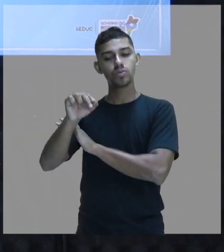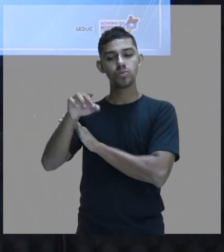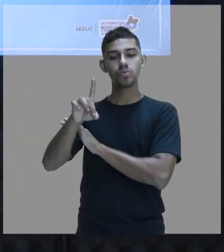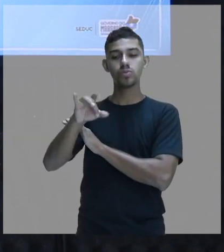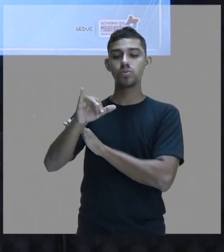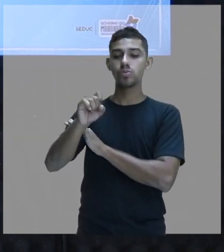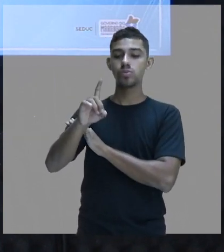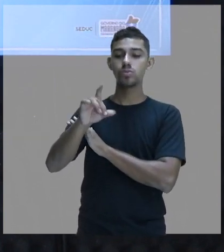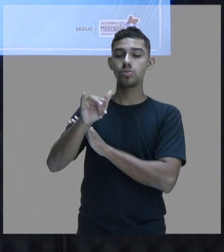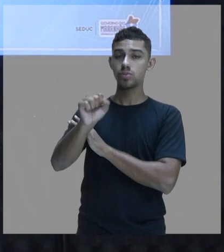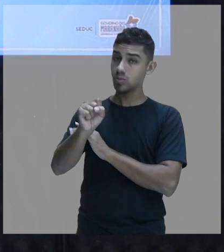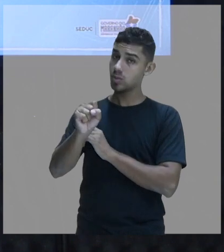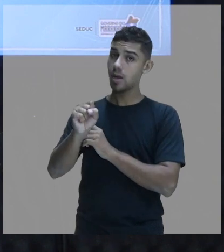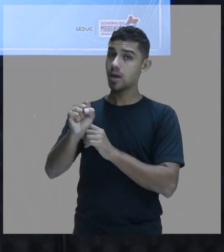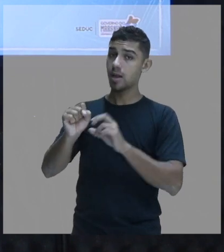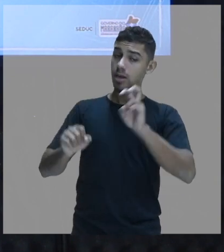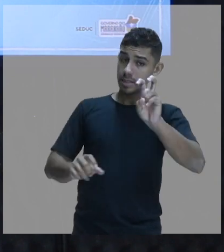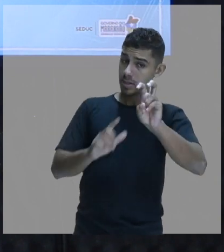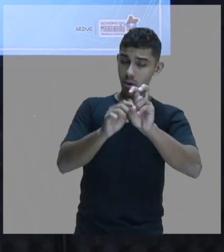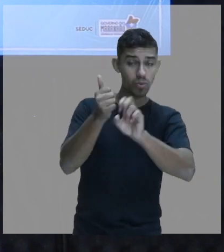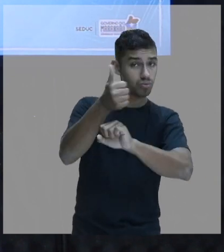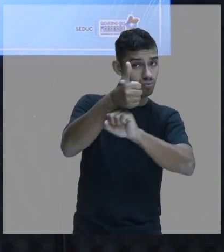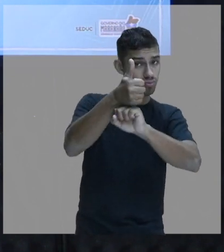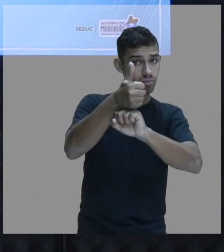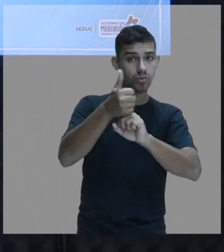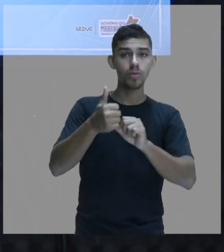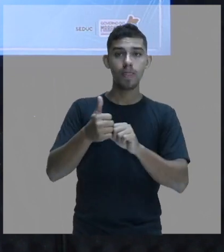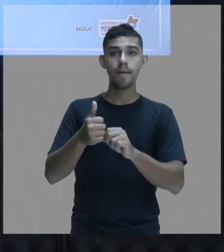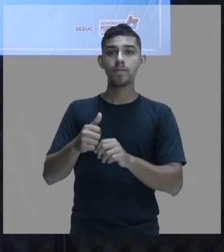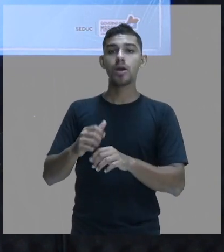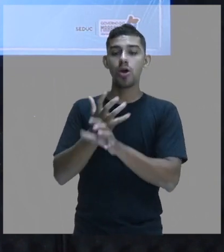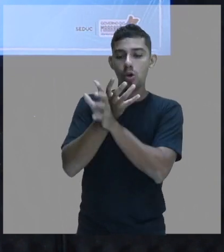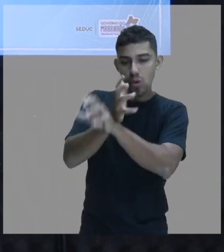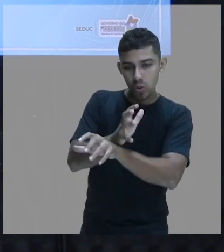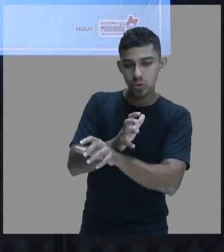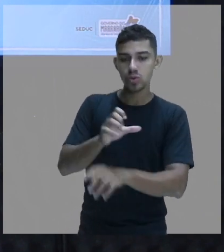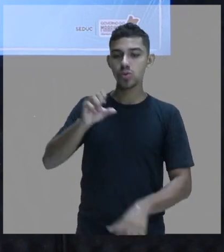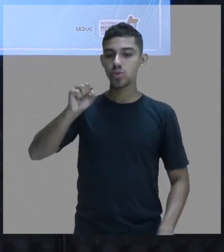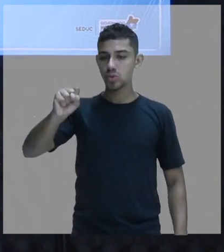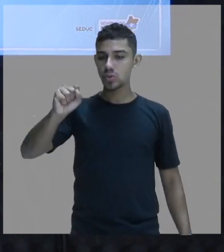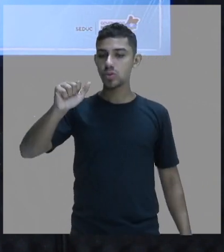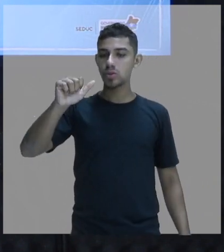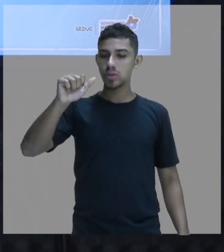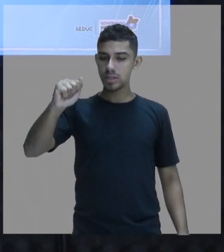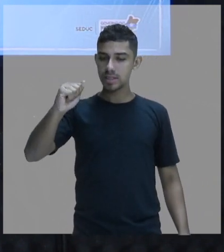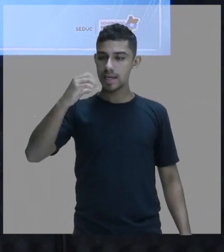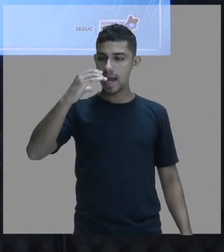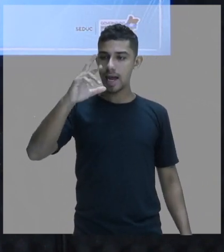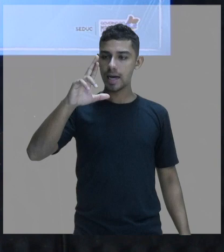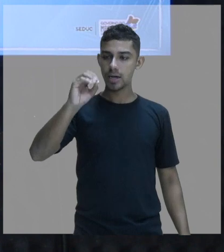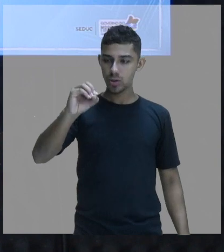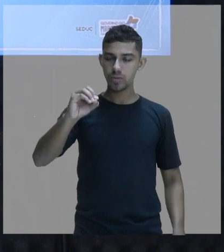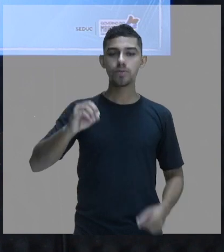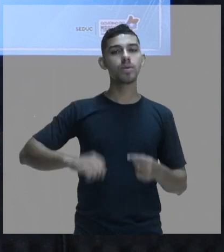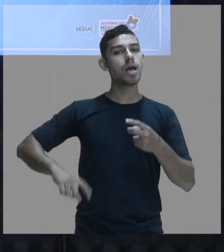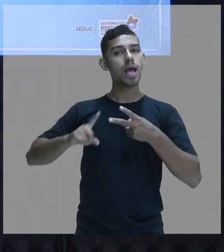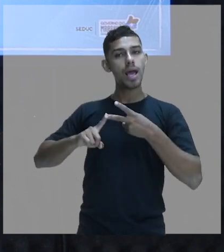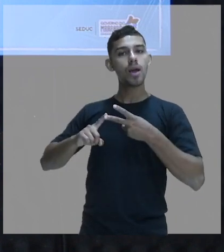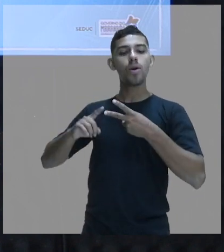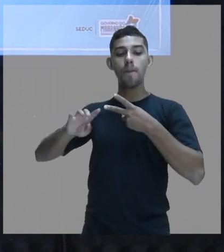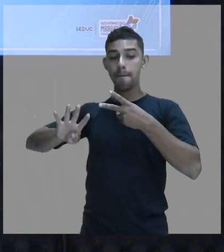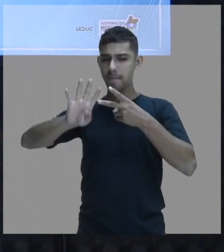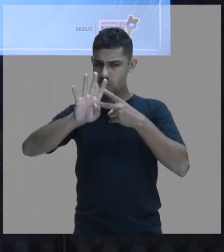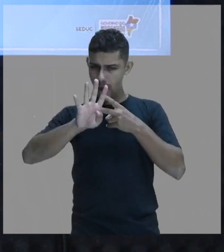conta-se apenas um. Então, é o osso do sacro. Mesma coisa acontece com as coxígeas, que